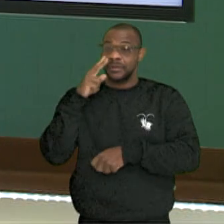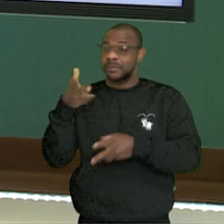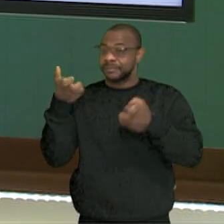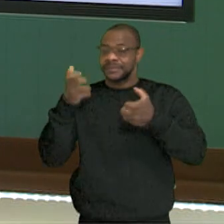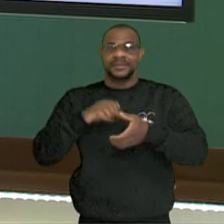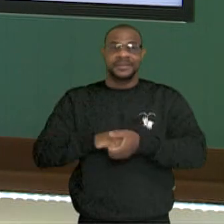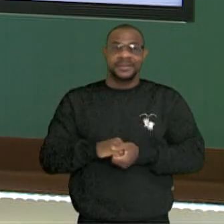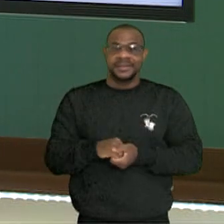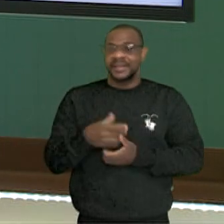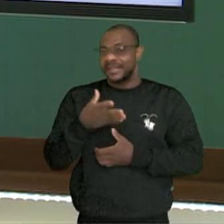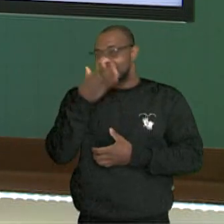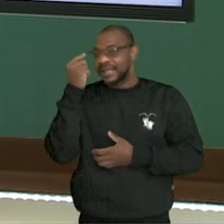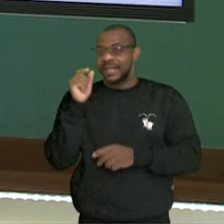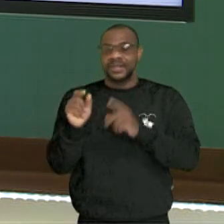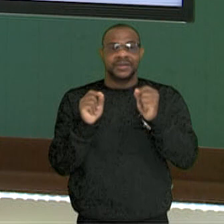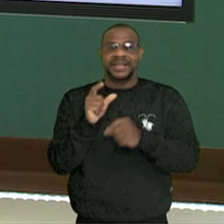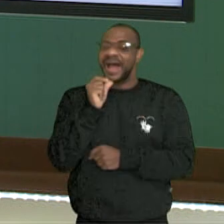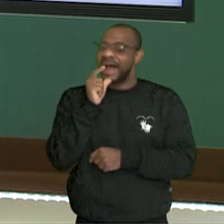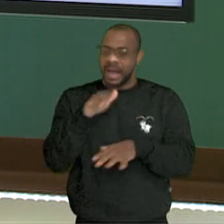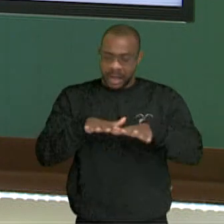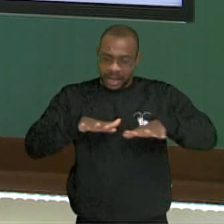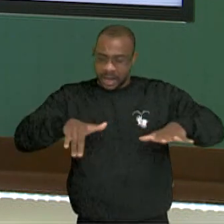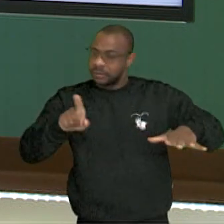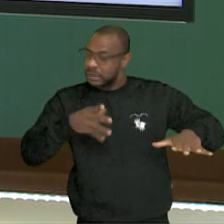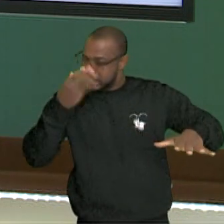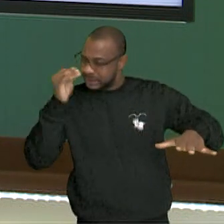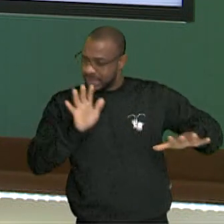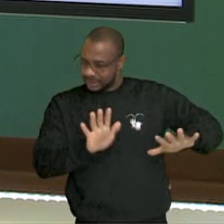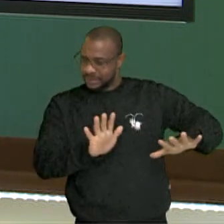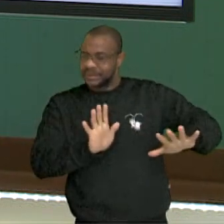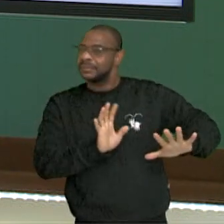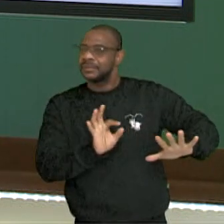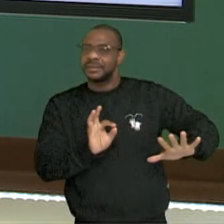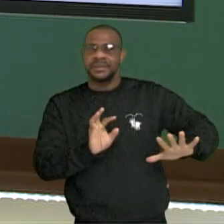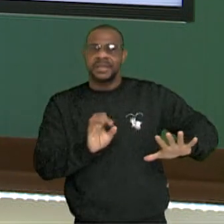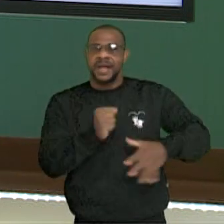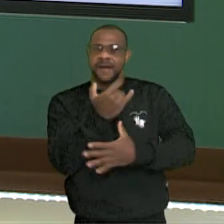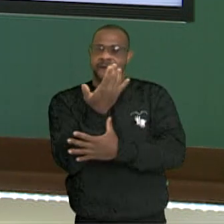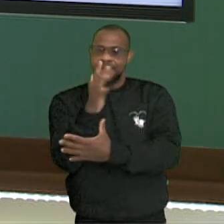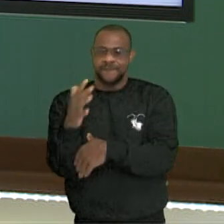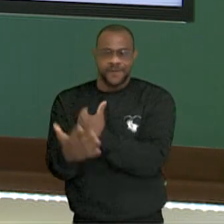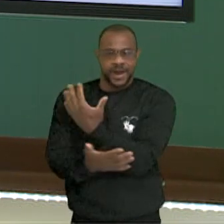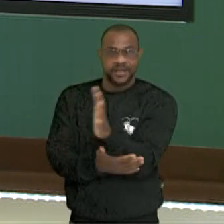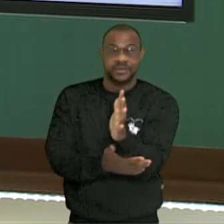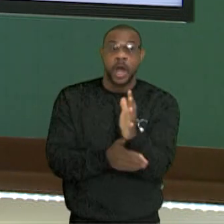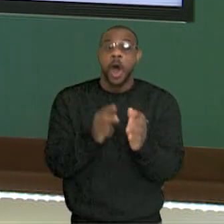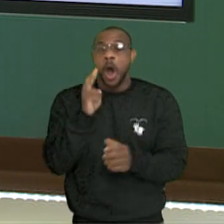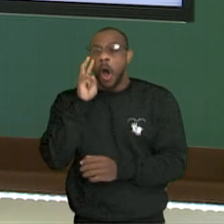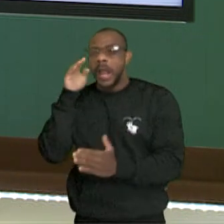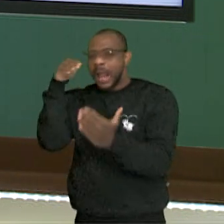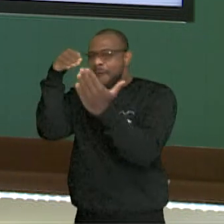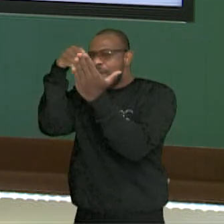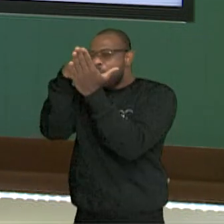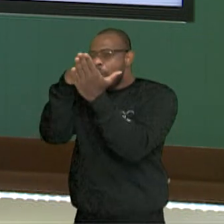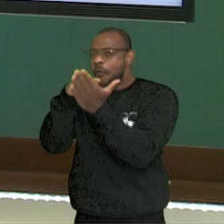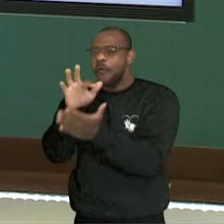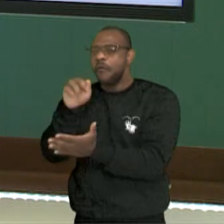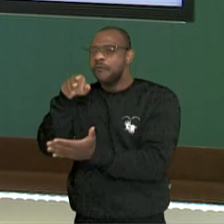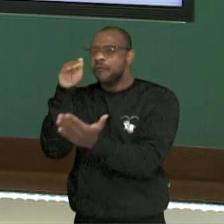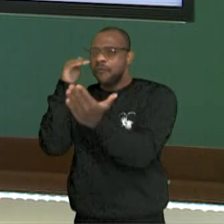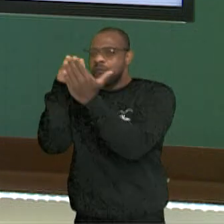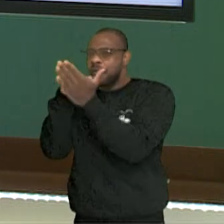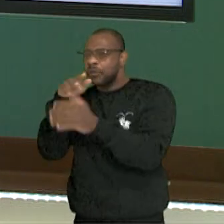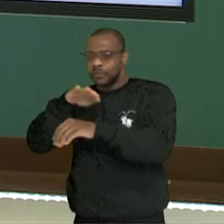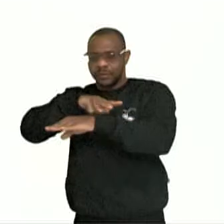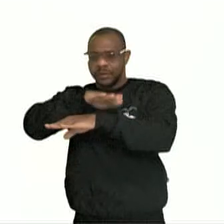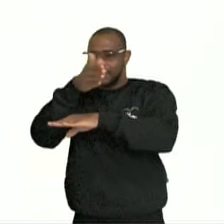Então, esquece um pouquinho da água, esquece um pouquinho da vegetação. Olha lá no fundo. Enquanto isso,